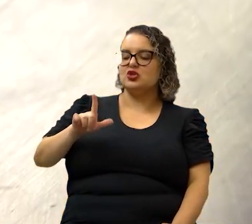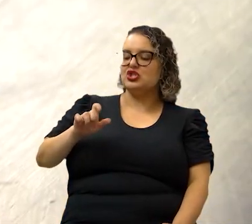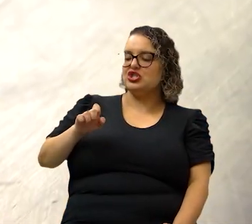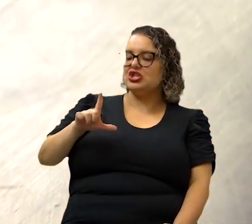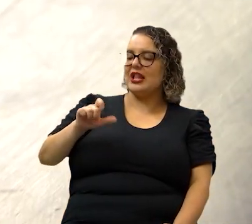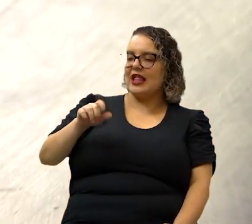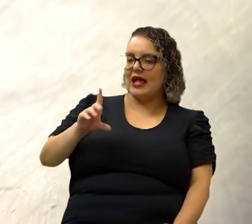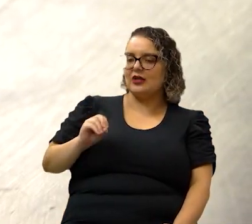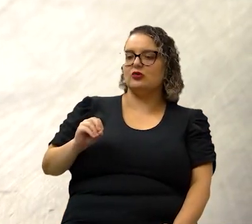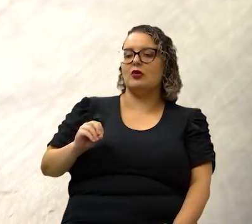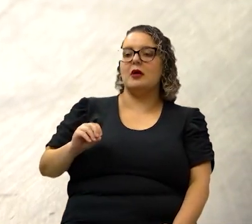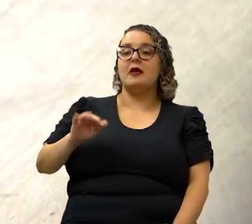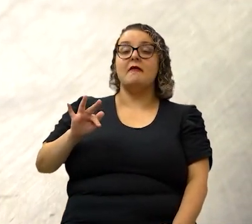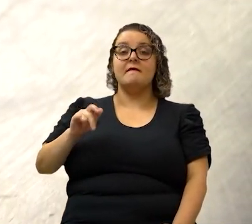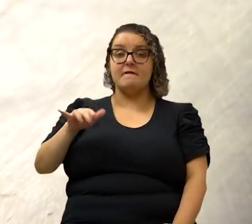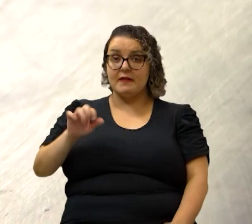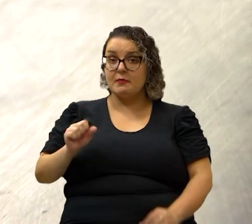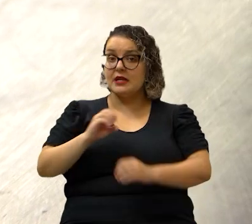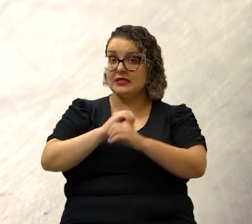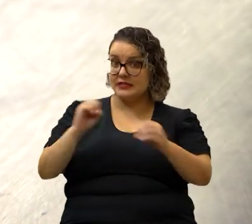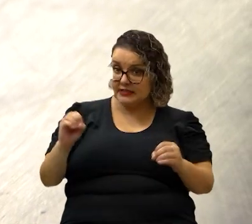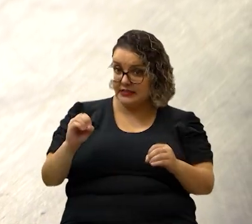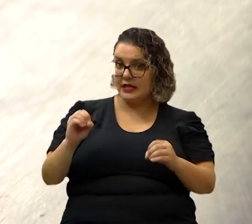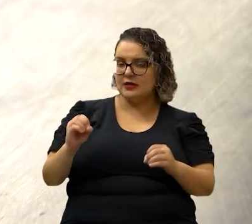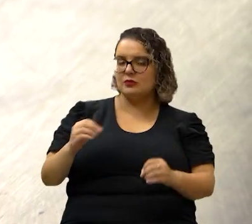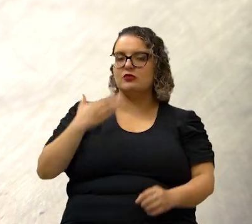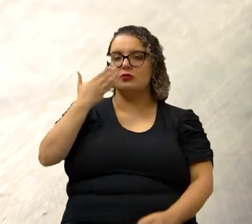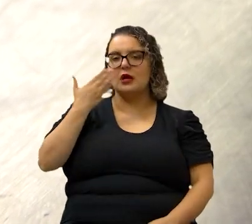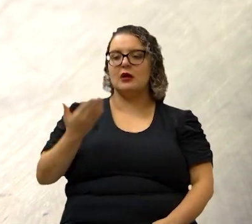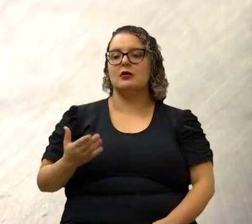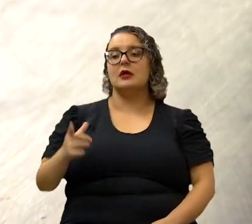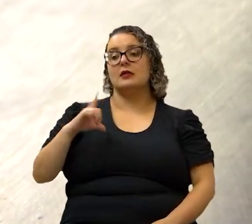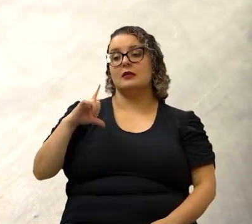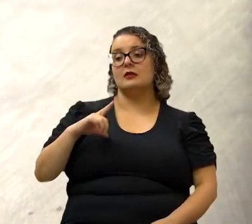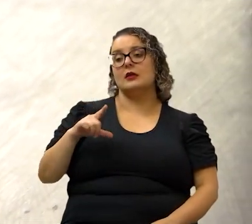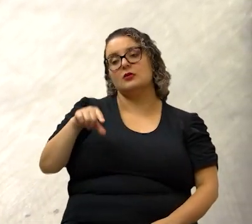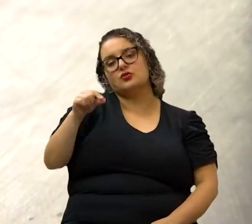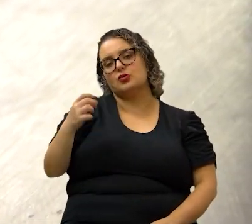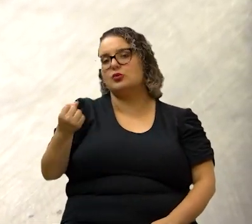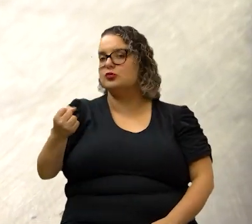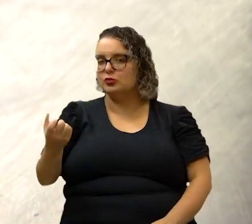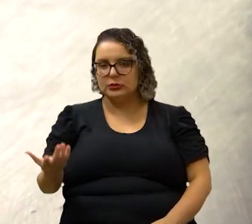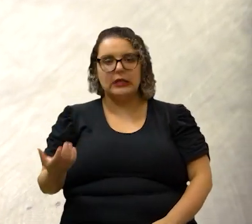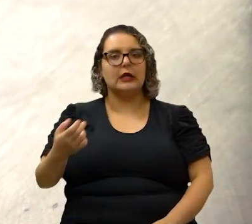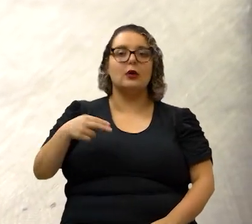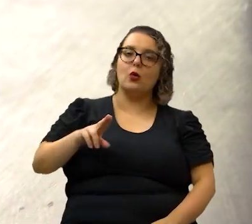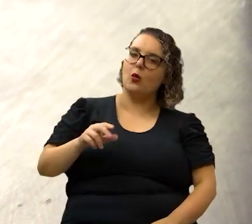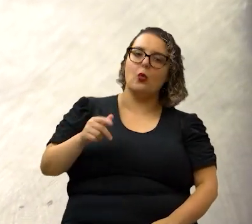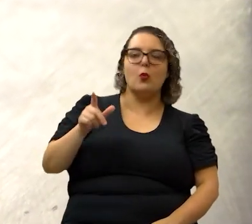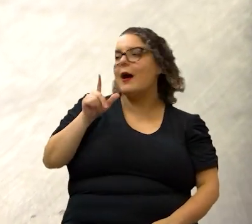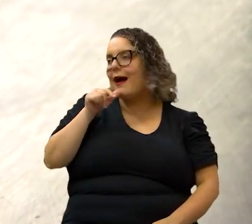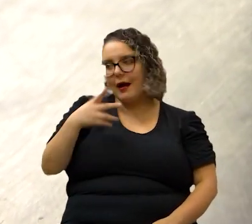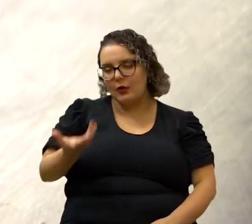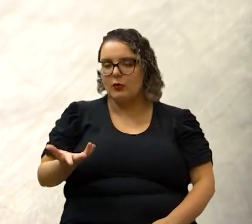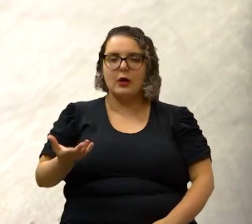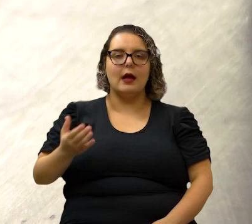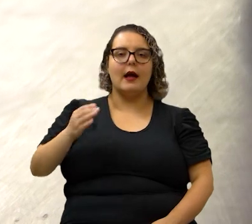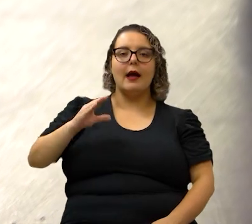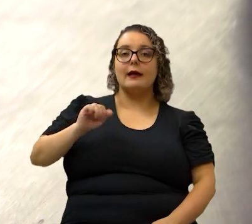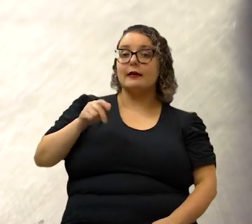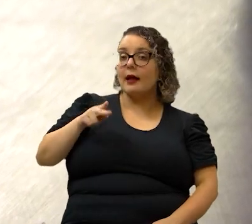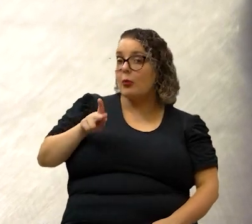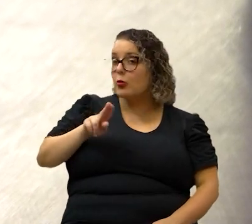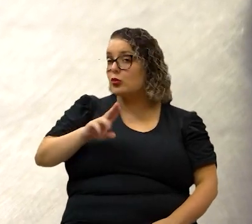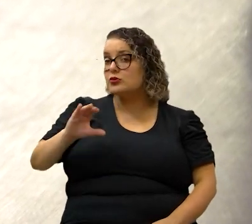nossos gelatos, que são base fibra, zero açúcar, com opções com leite ou sem. Então a gente tem bastante saída de milkshakes, bebidas